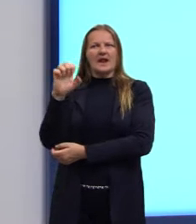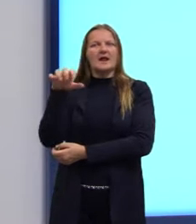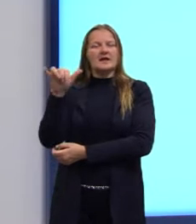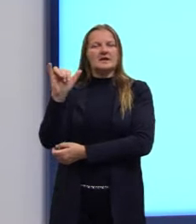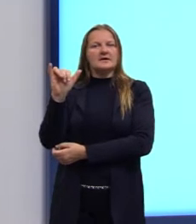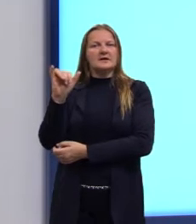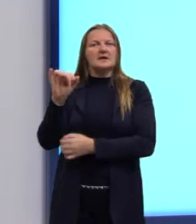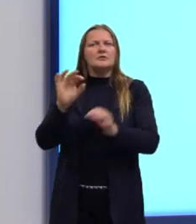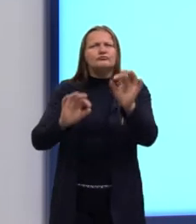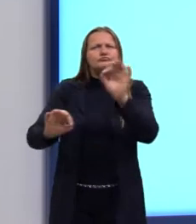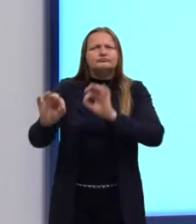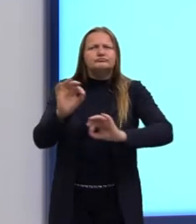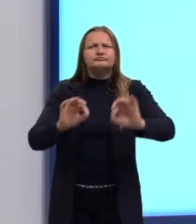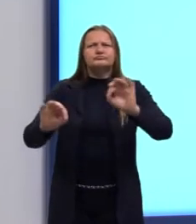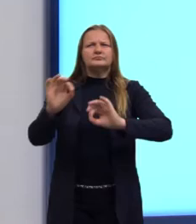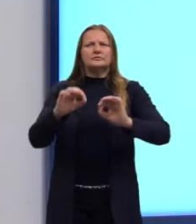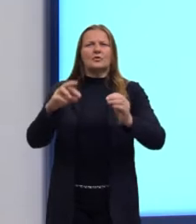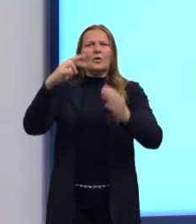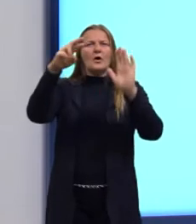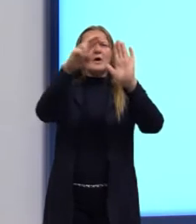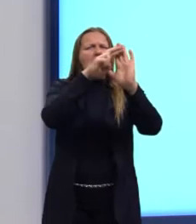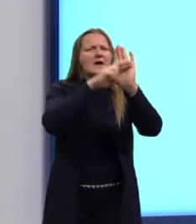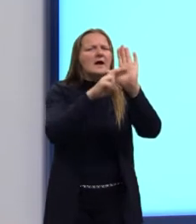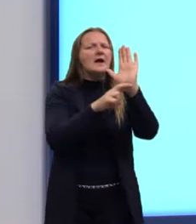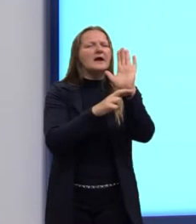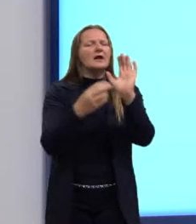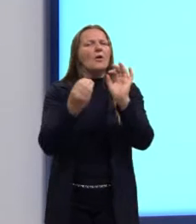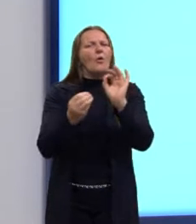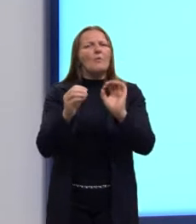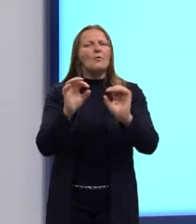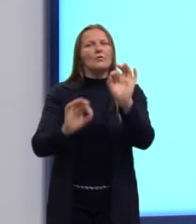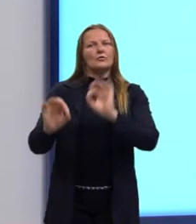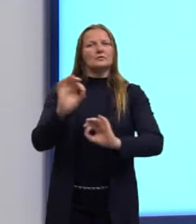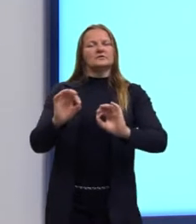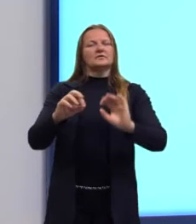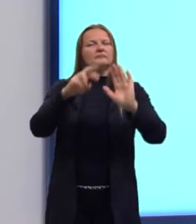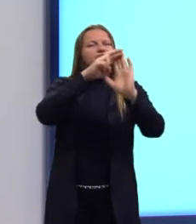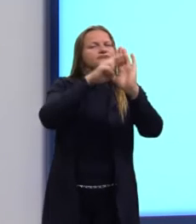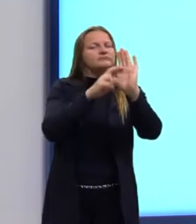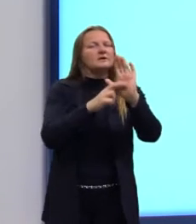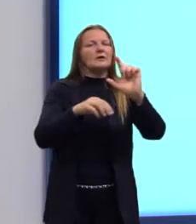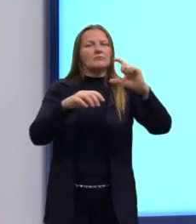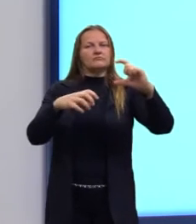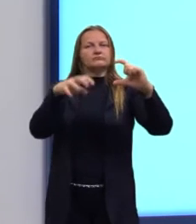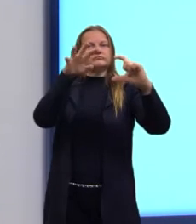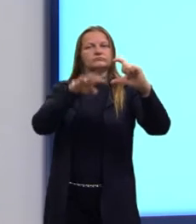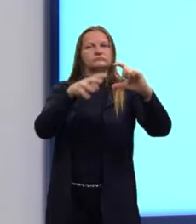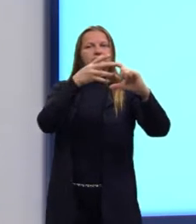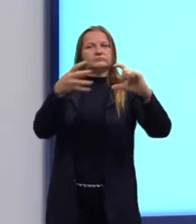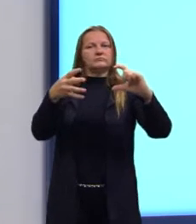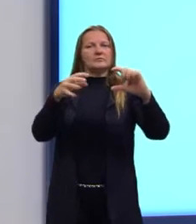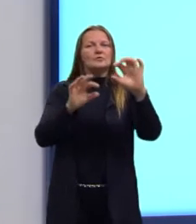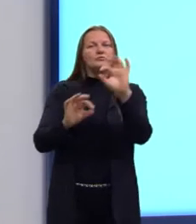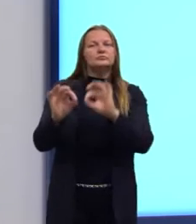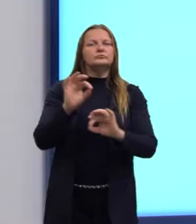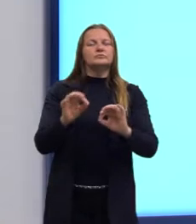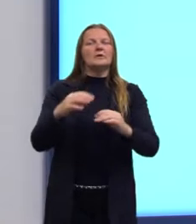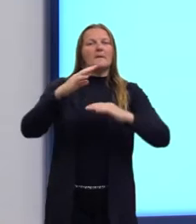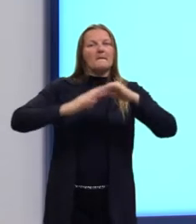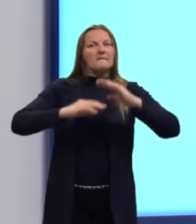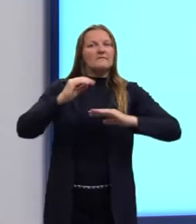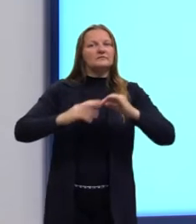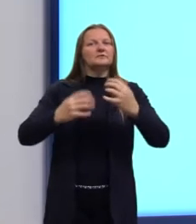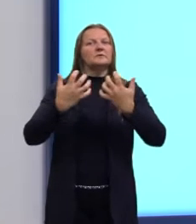nós vamos estudar ainda nas próximas aulas algumas dessas regrinhas onde nós manipulamos e operamos